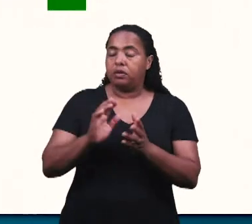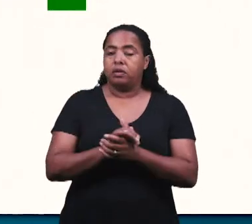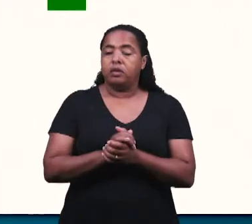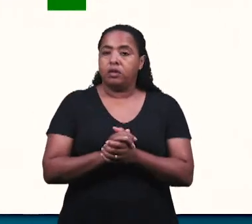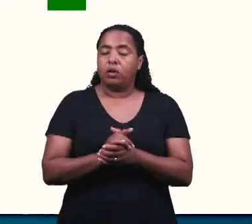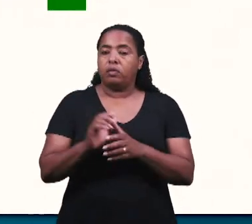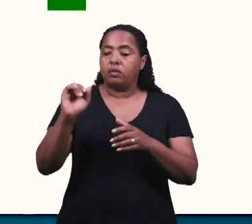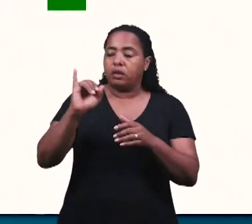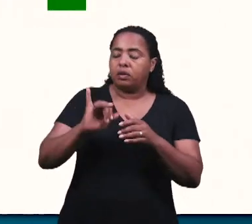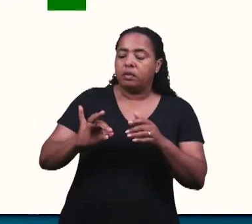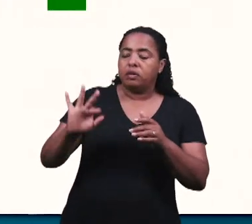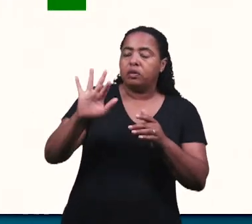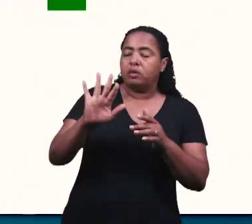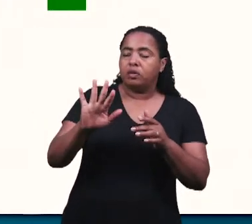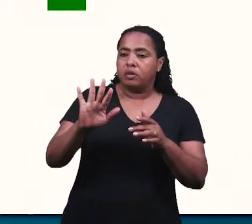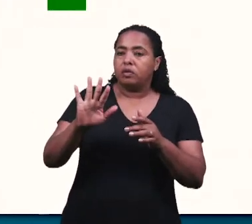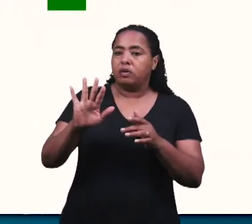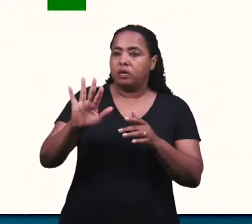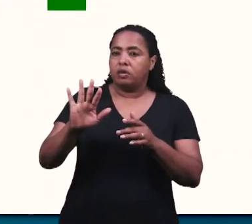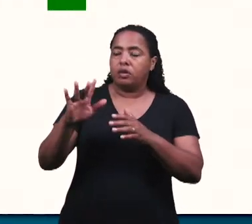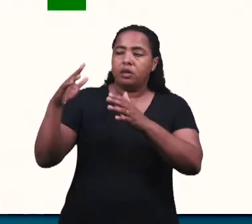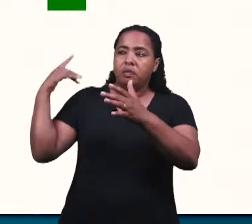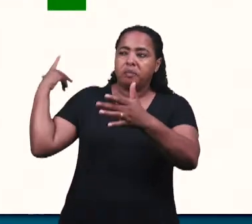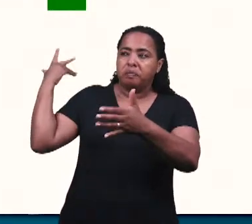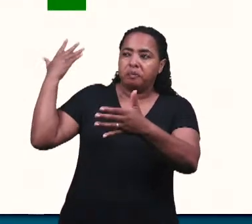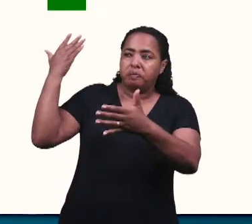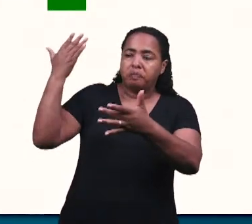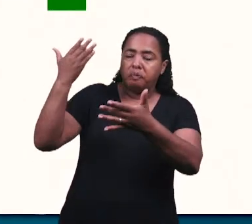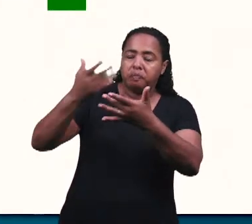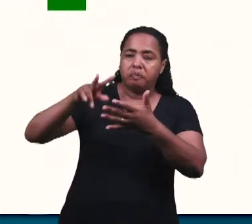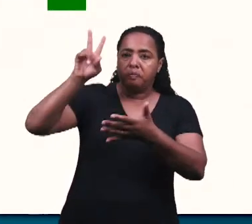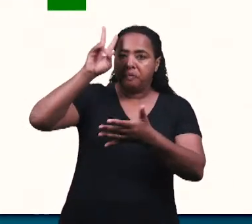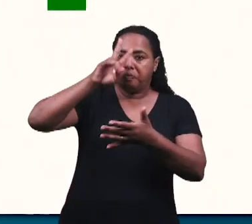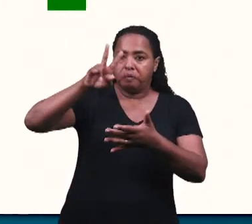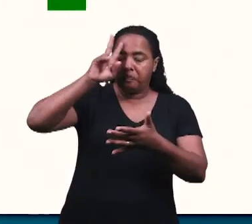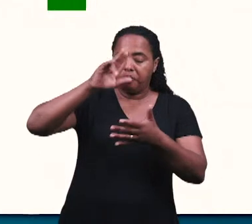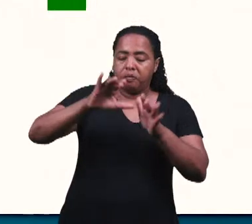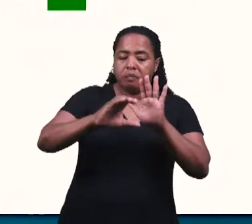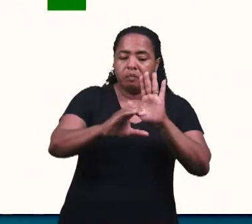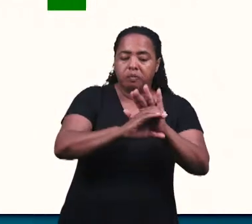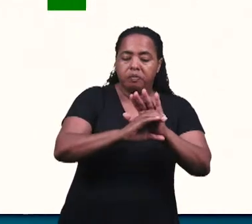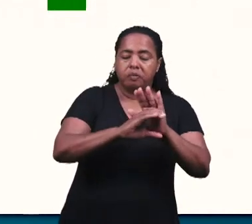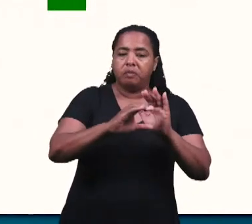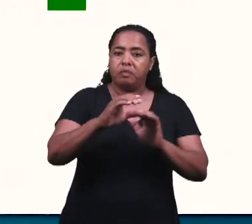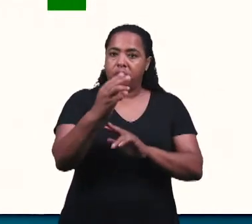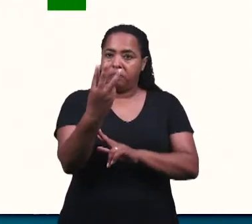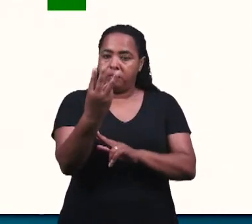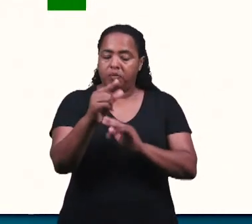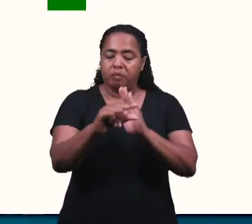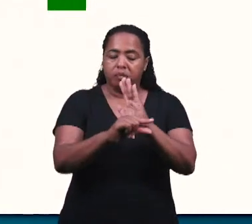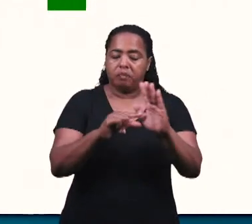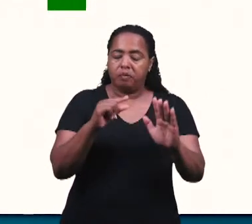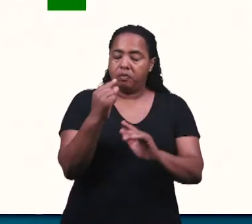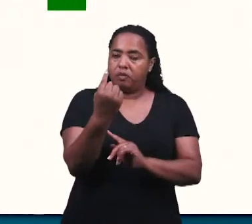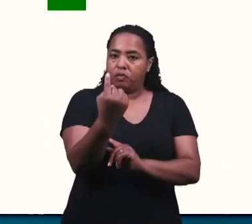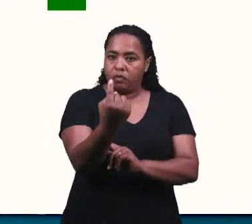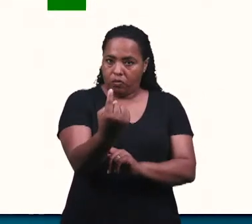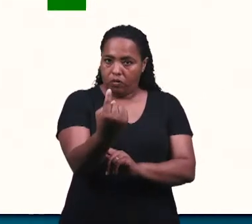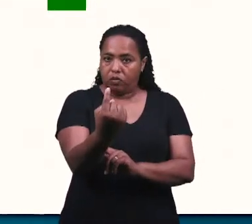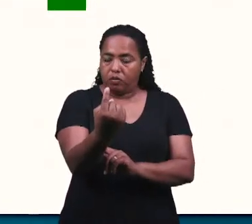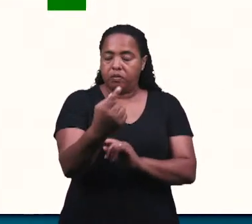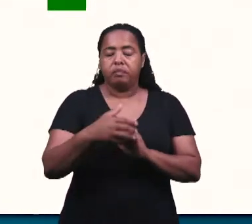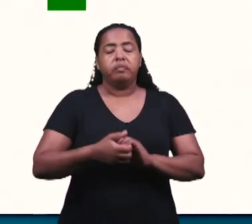entre as figuras e fatos históricos no capítulo 3, versículo 1, verso